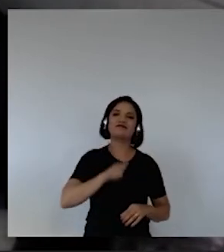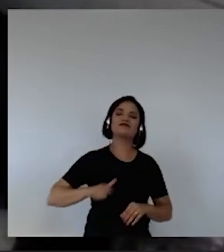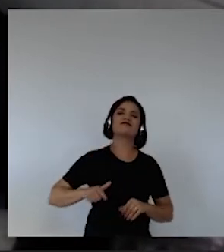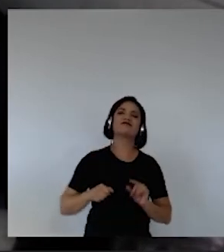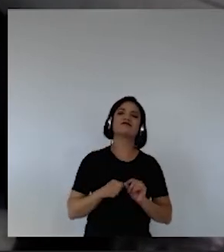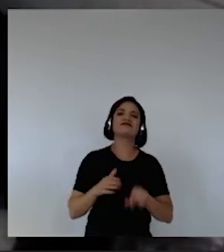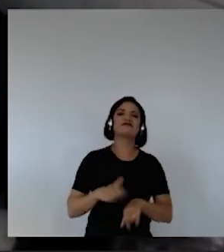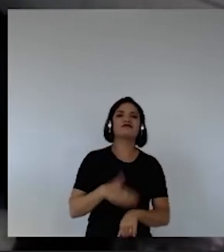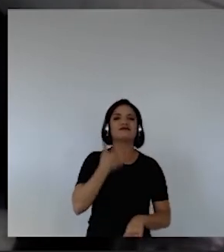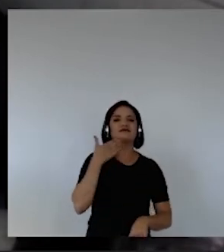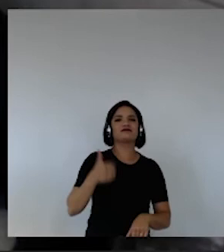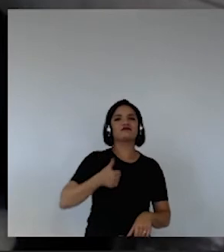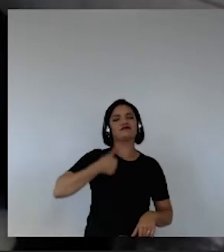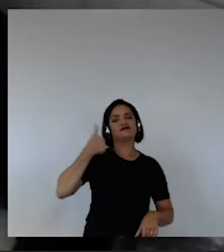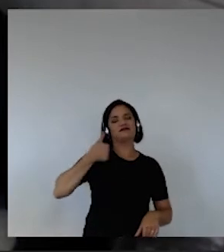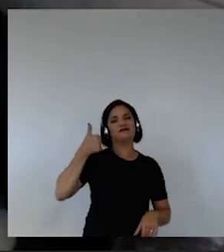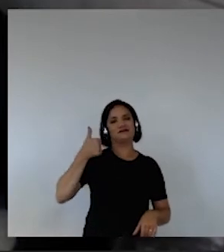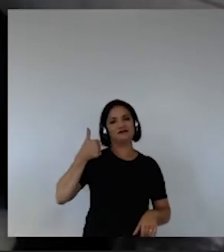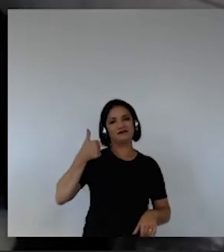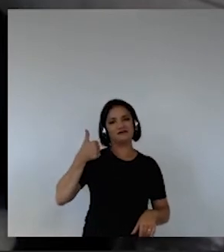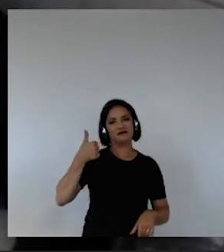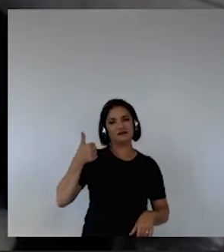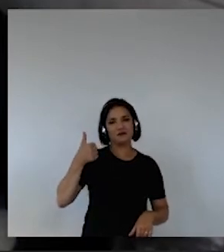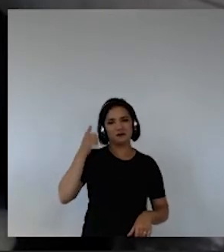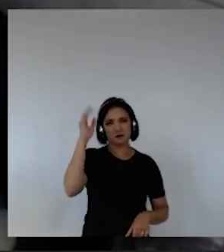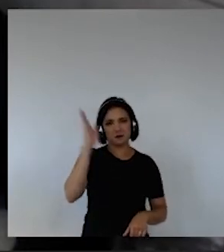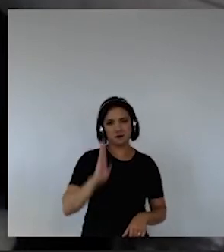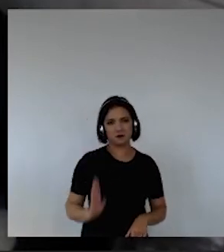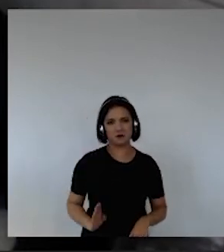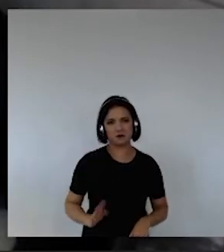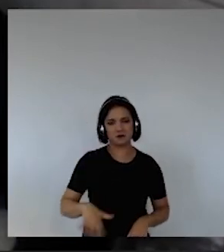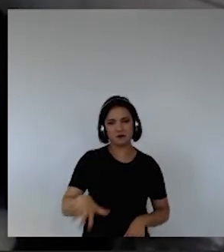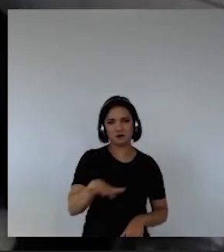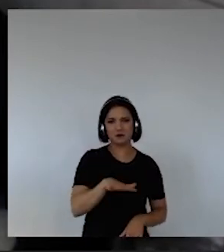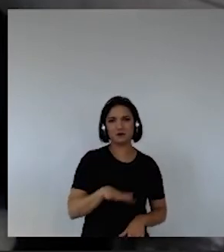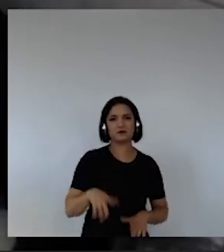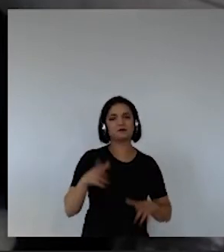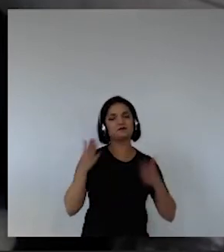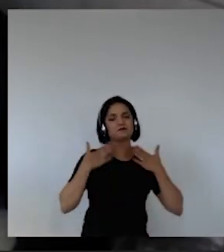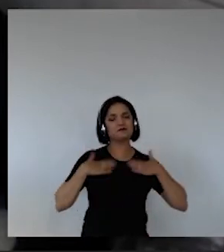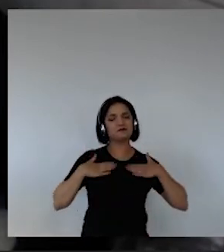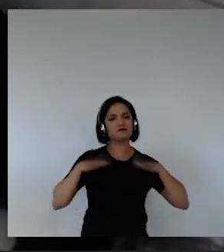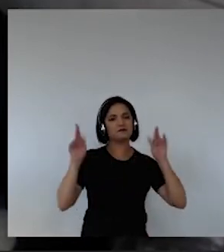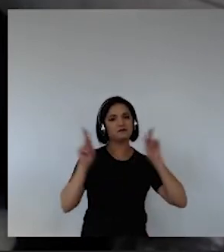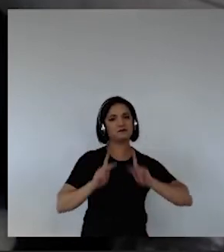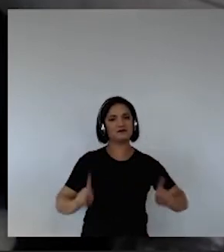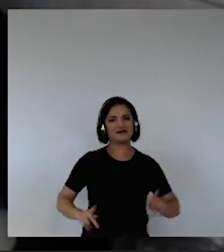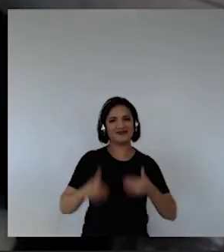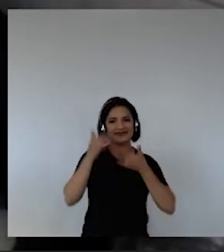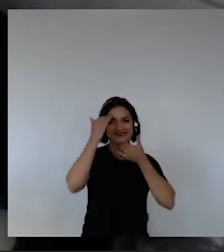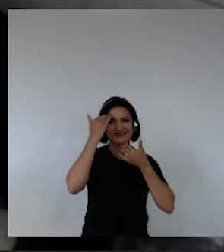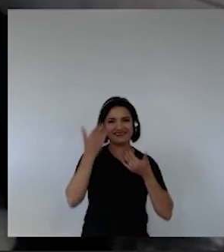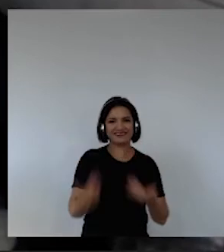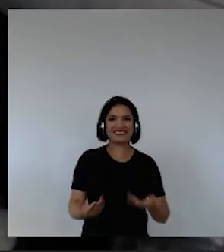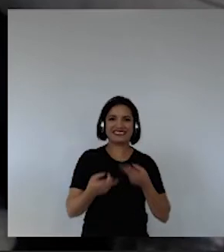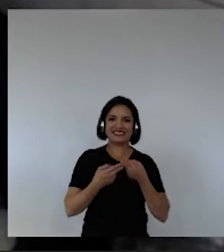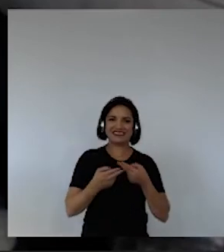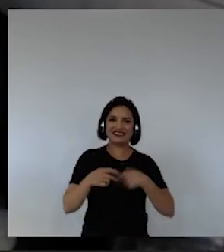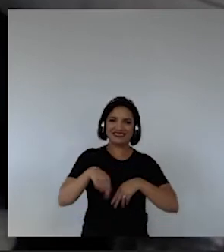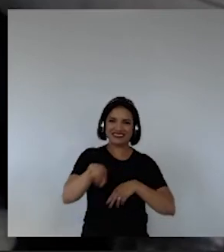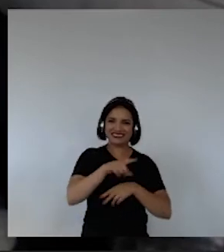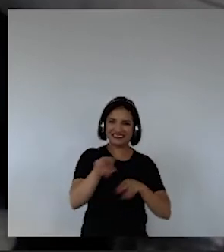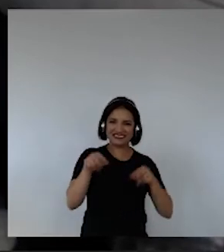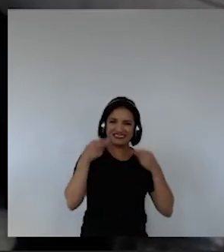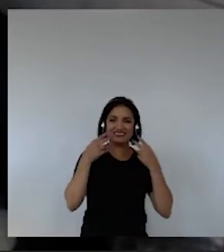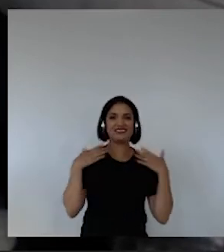melhor mar e praia, uma areia clara e fina para caminharmos. Muito obrigado pela paciência de